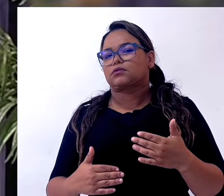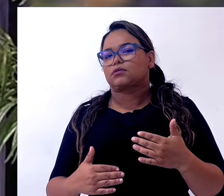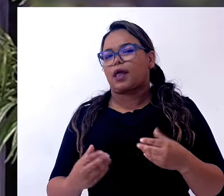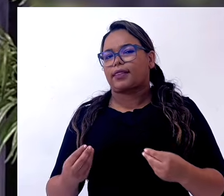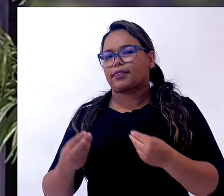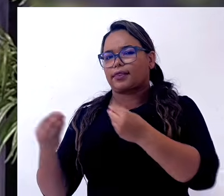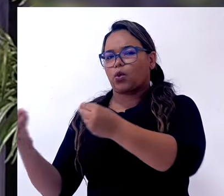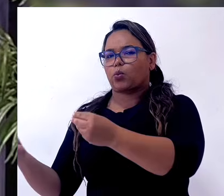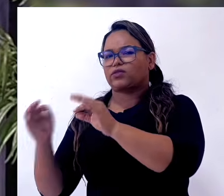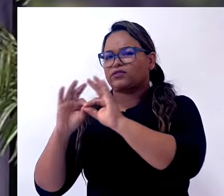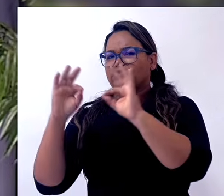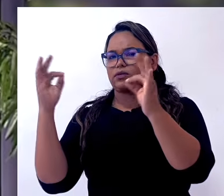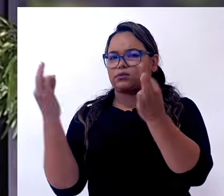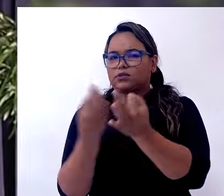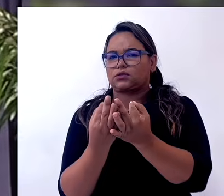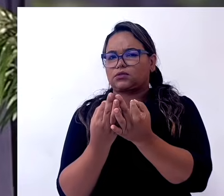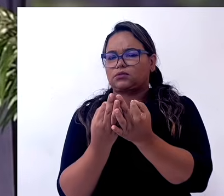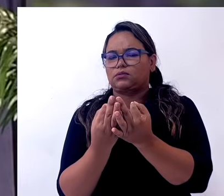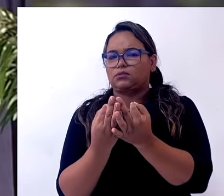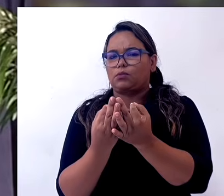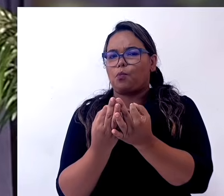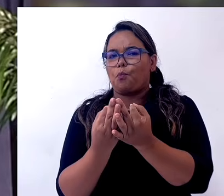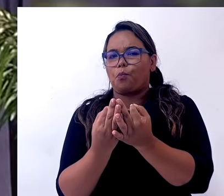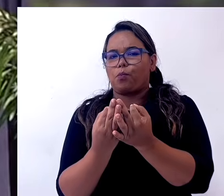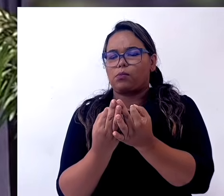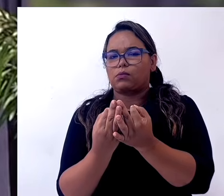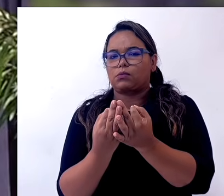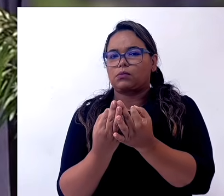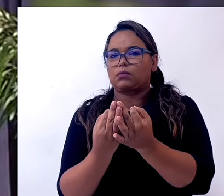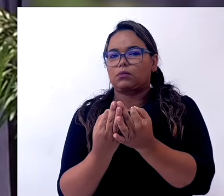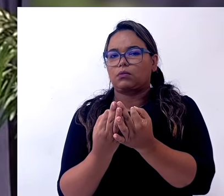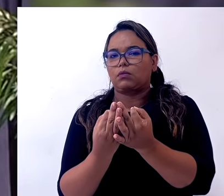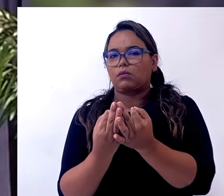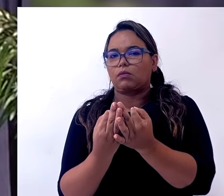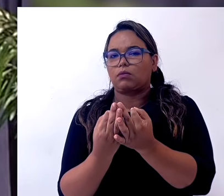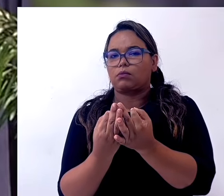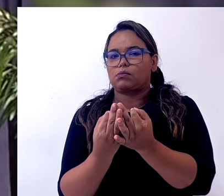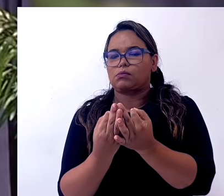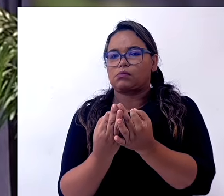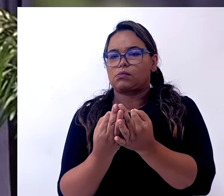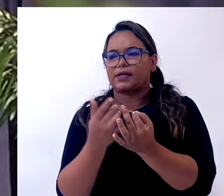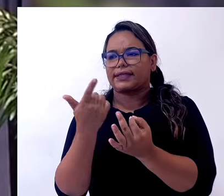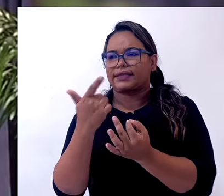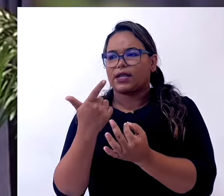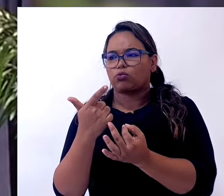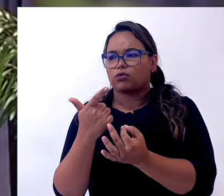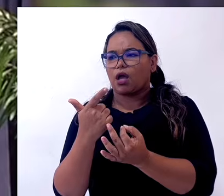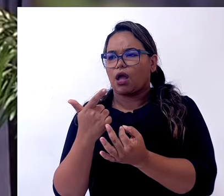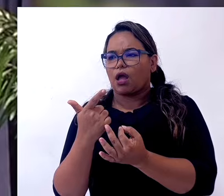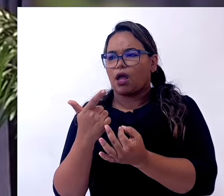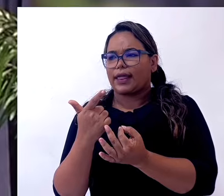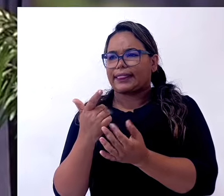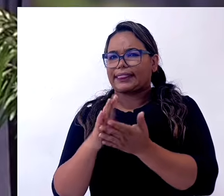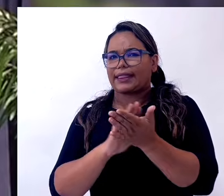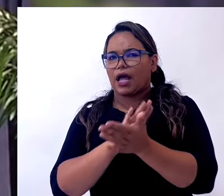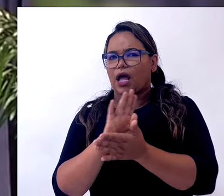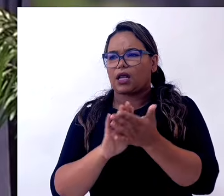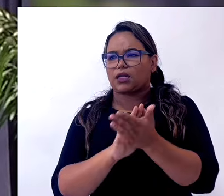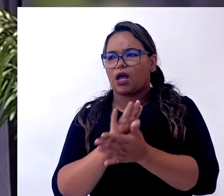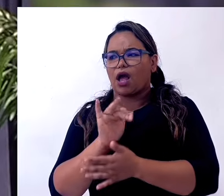não podem reclamar os corpos se não há corpos. Mas na investigação, eles identificaram